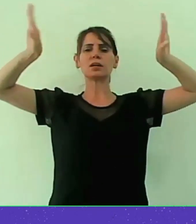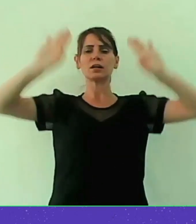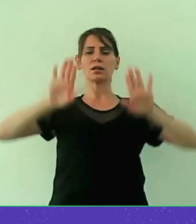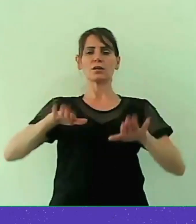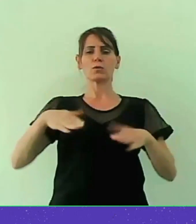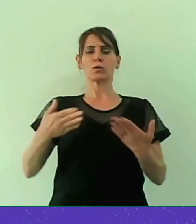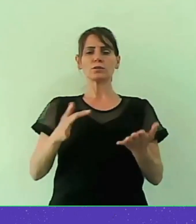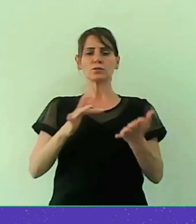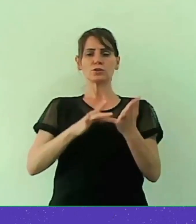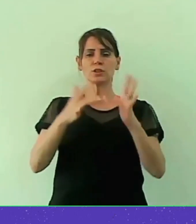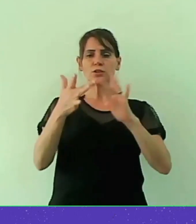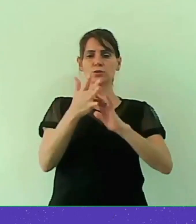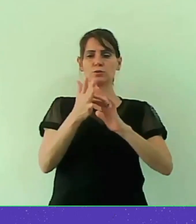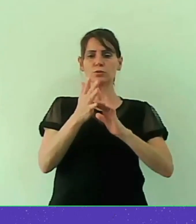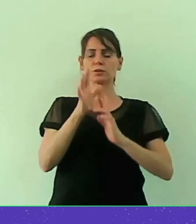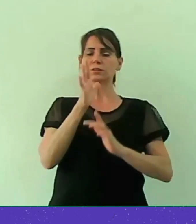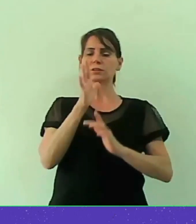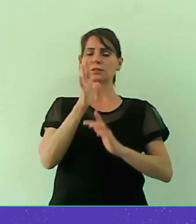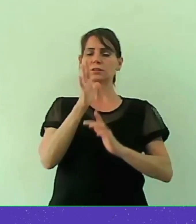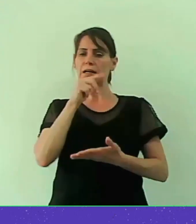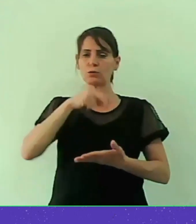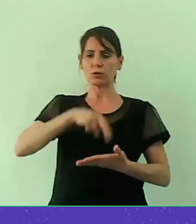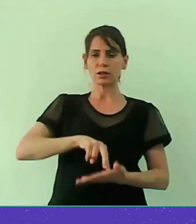se abriu e